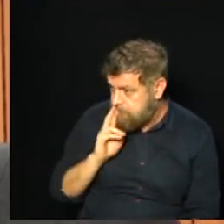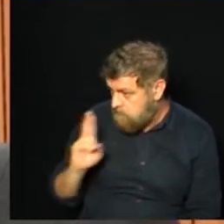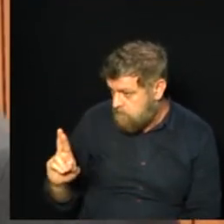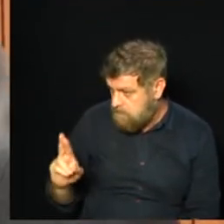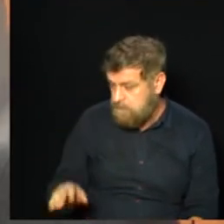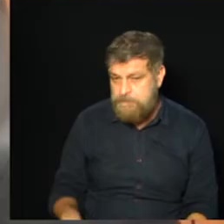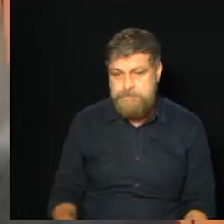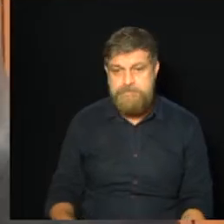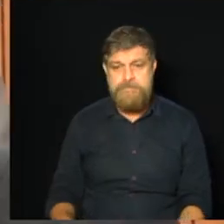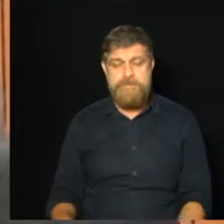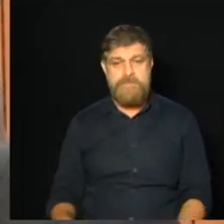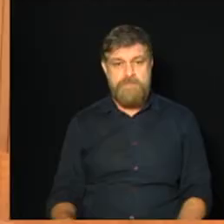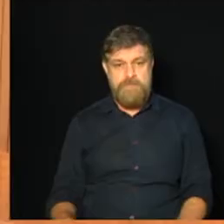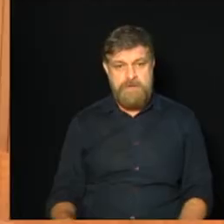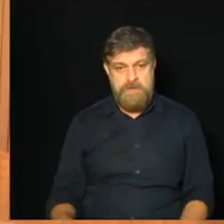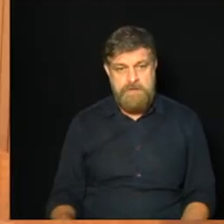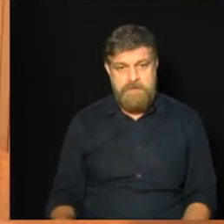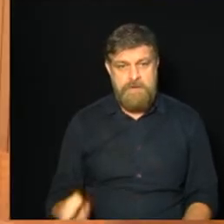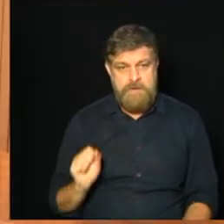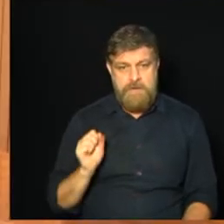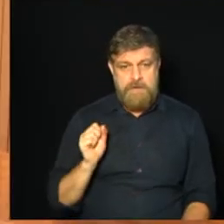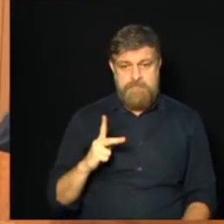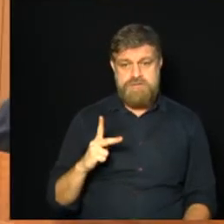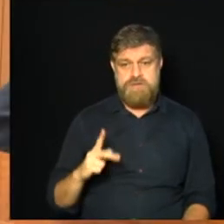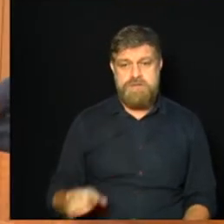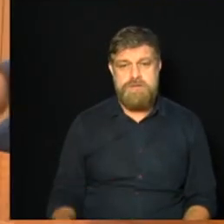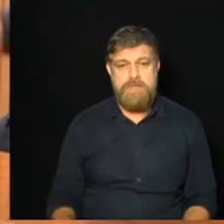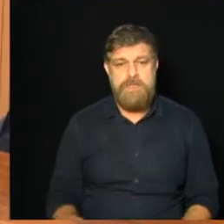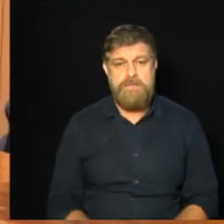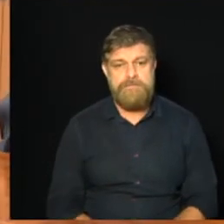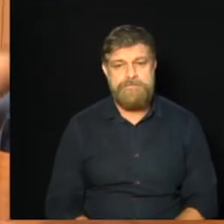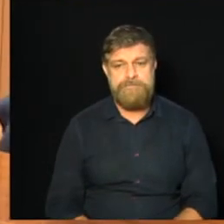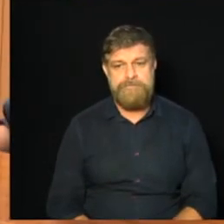Eu acho que não, né, presidente? Bom.